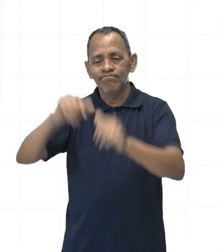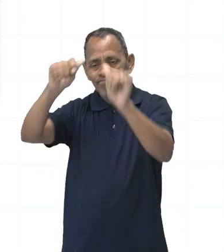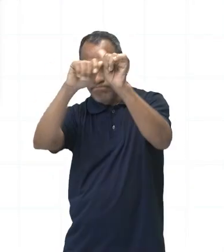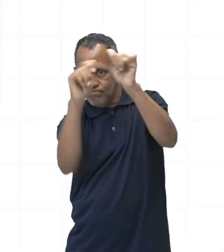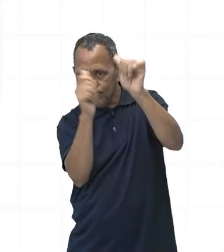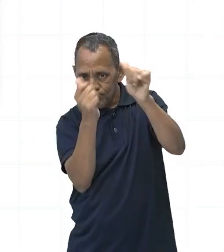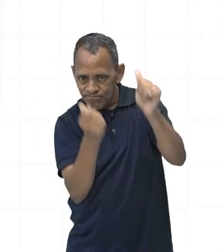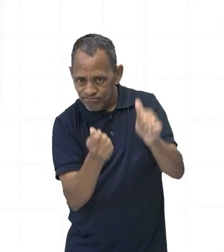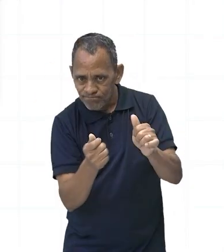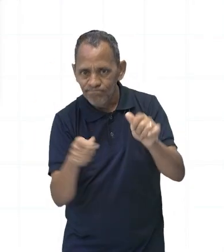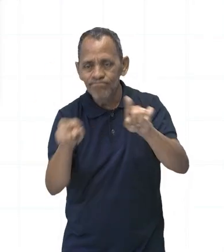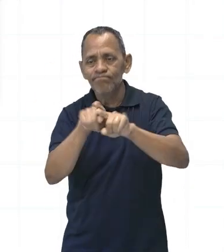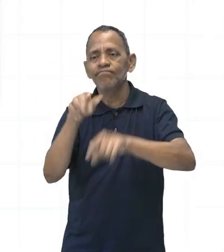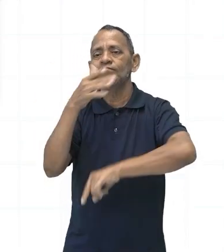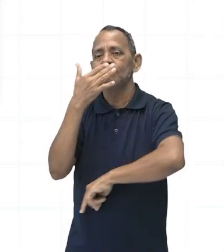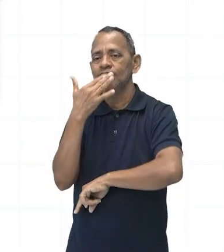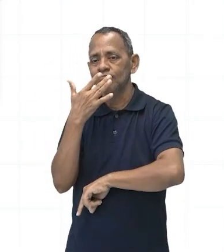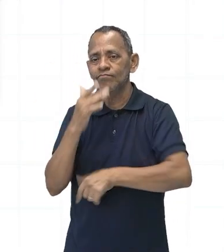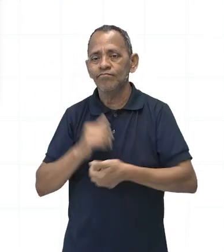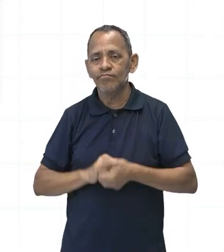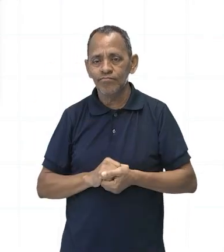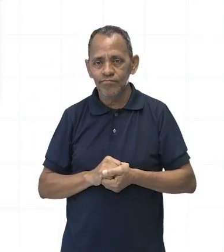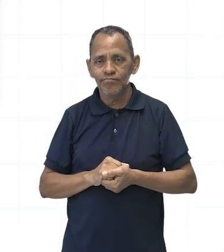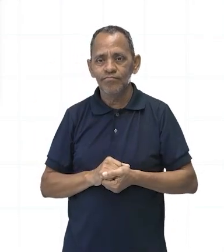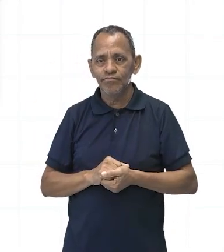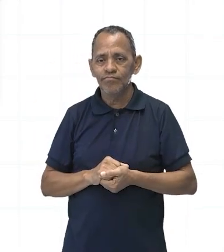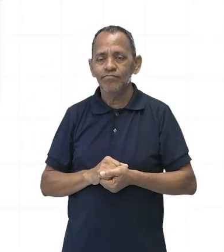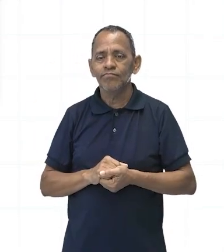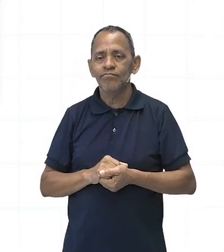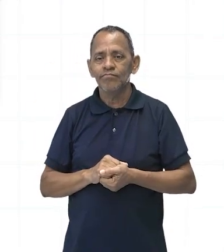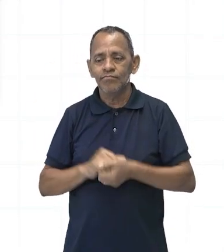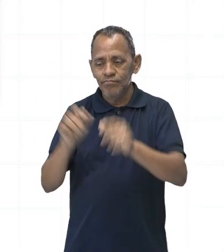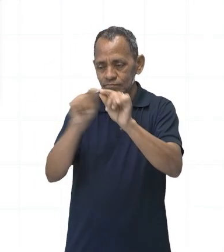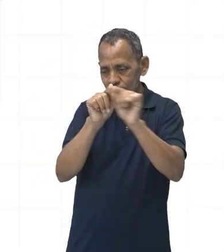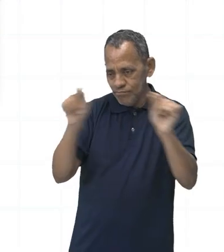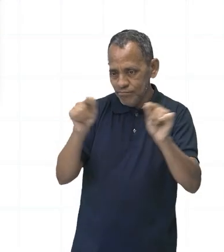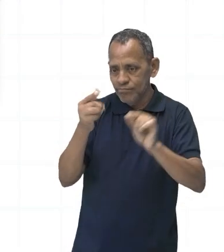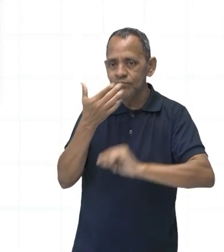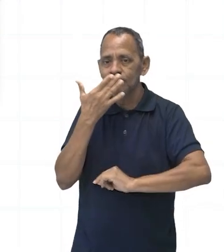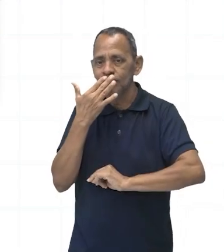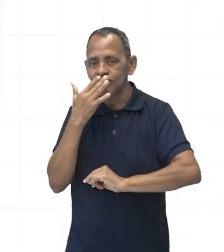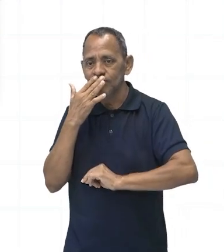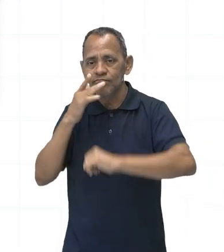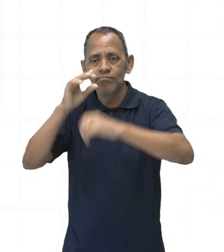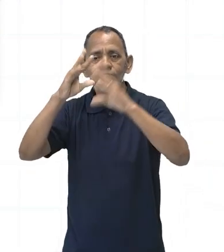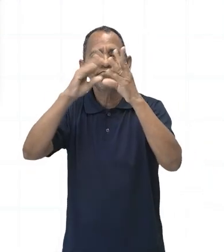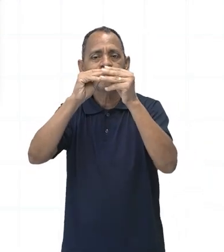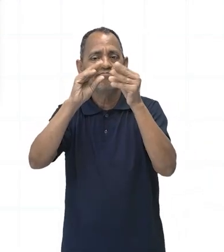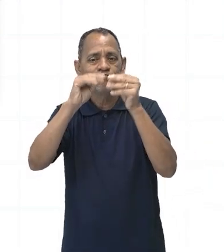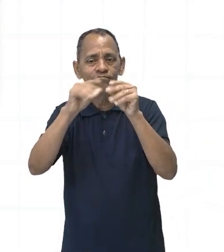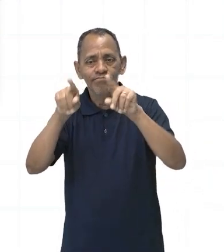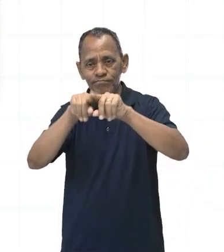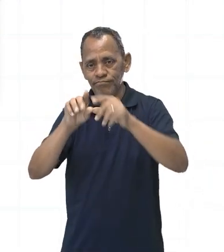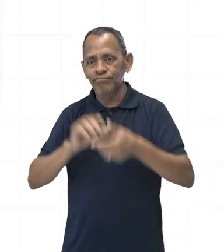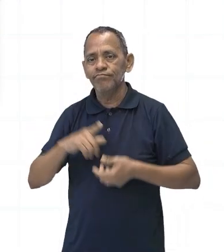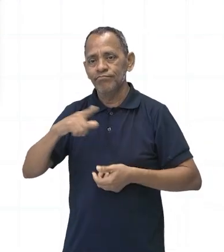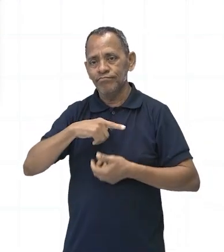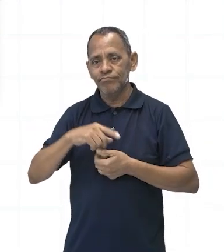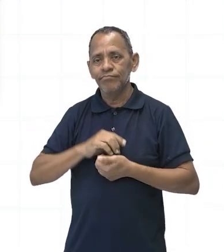e na cor. As formas geométricas, linhas, cores e textura assumem um